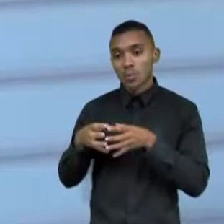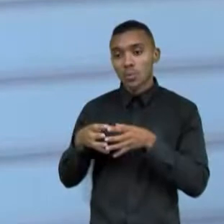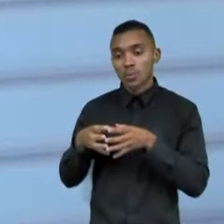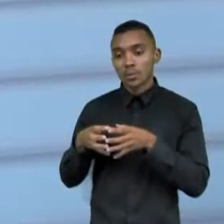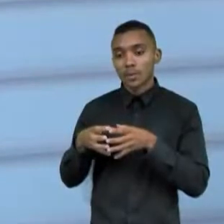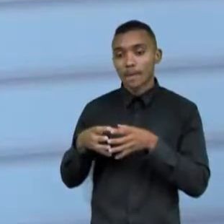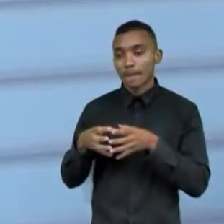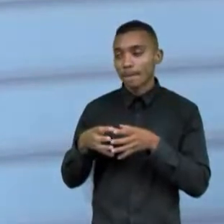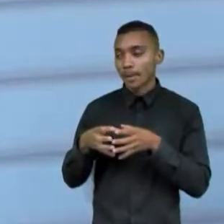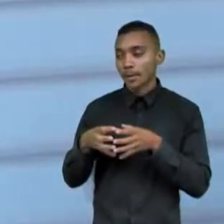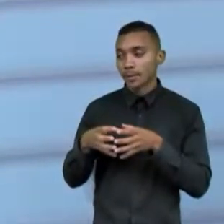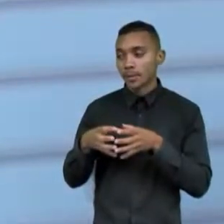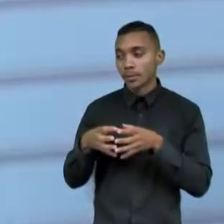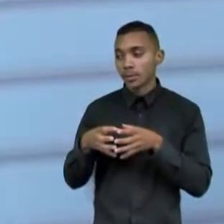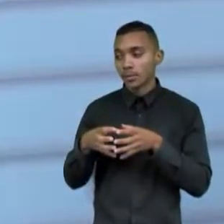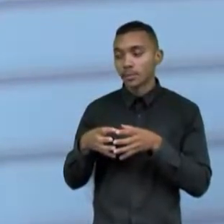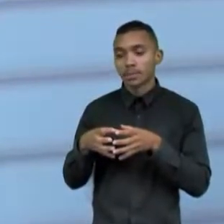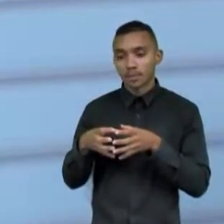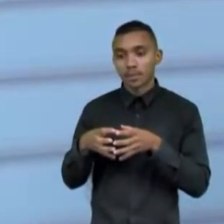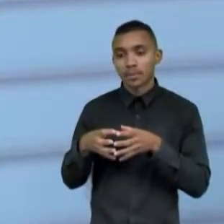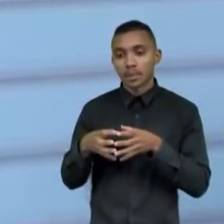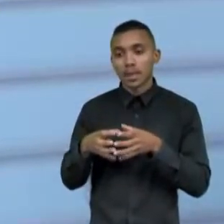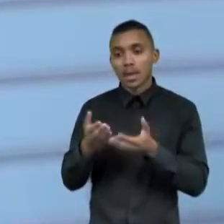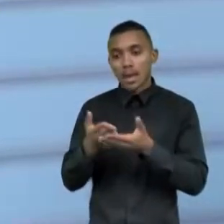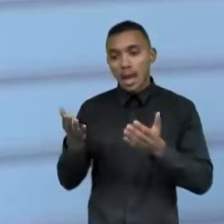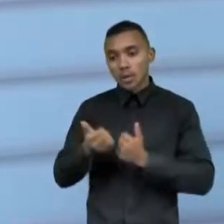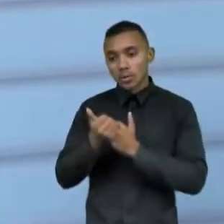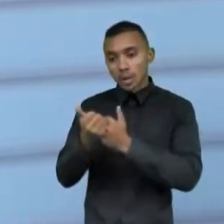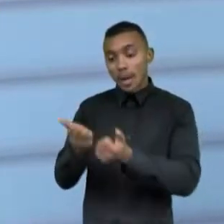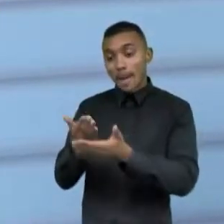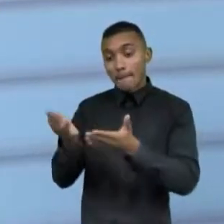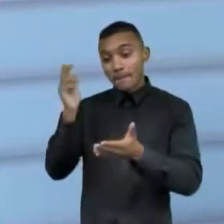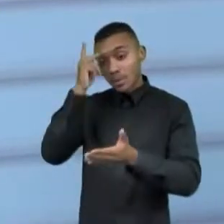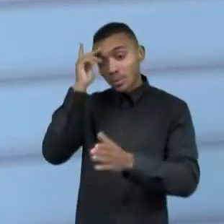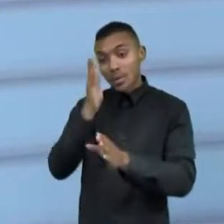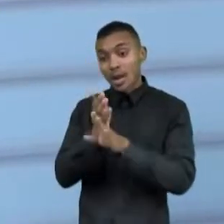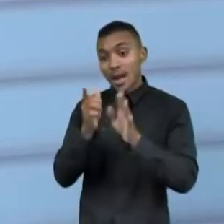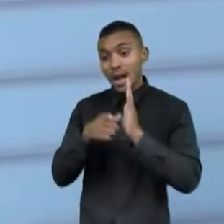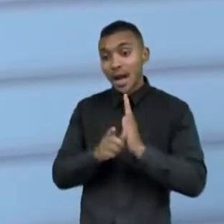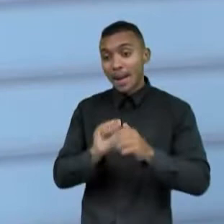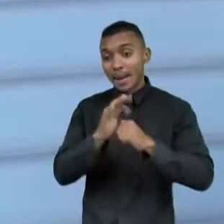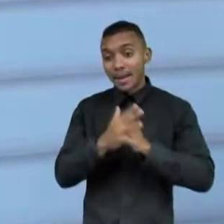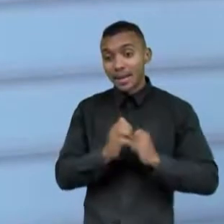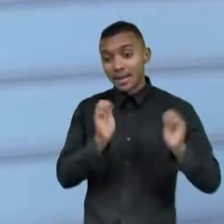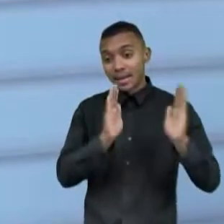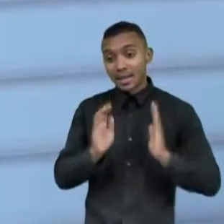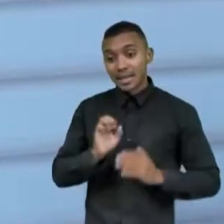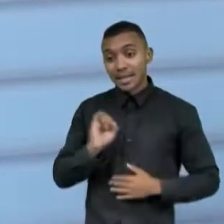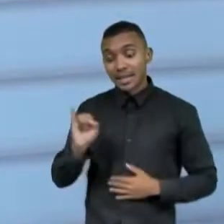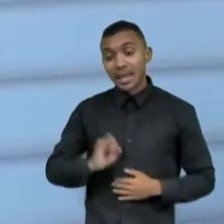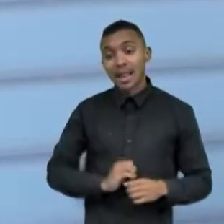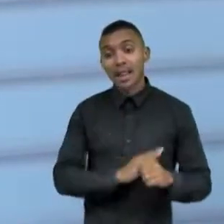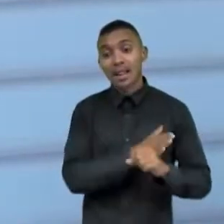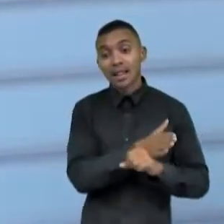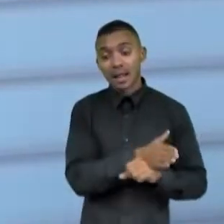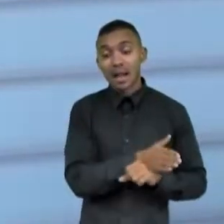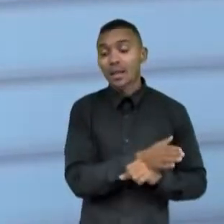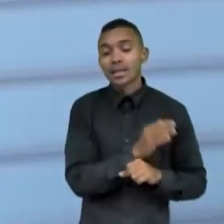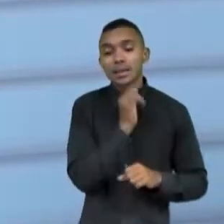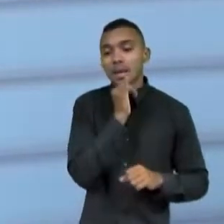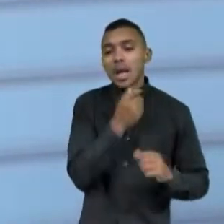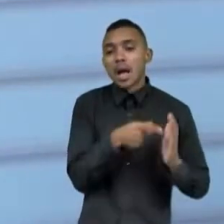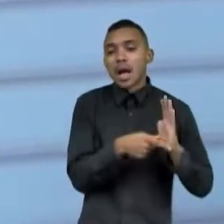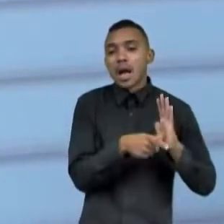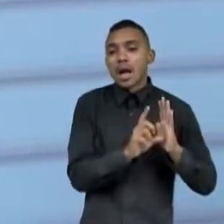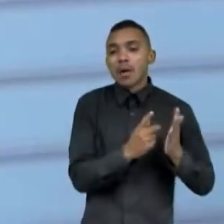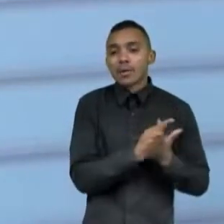forçados, porque as pessoas em situação de vulnerabilidade, durante a pandemia, se elas fossem para a rua, né, despejadas, ia